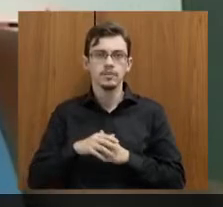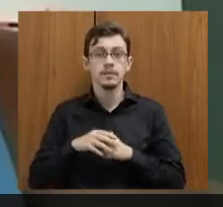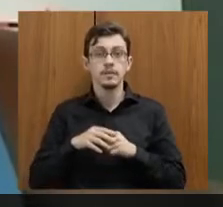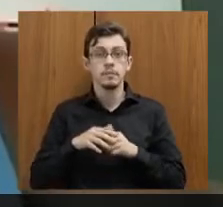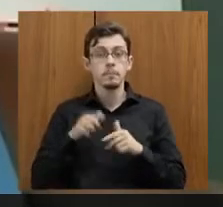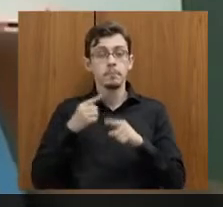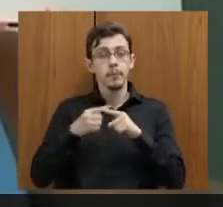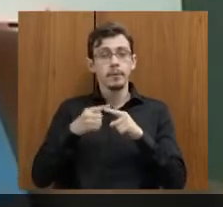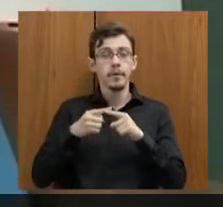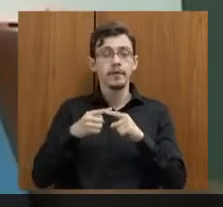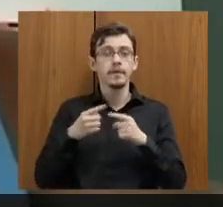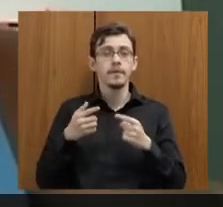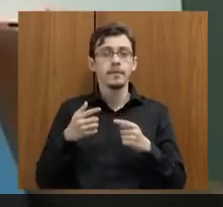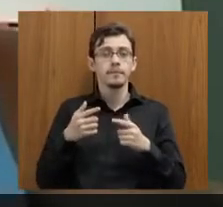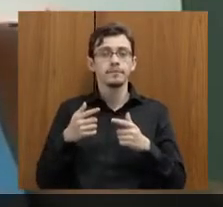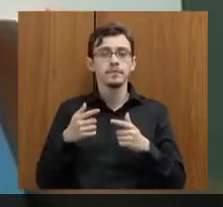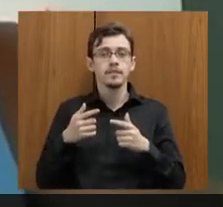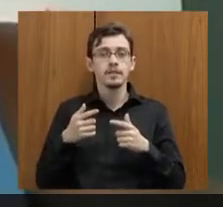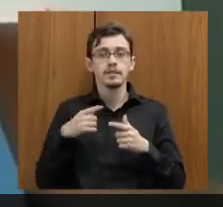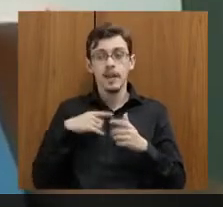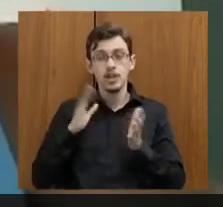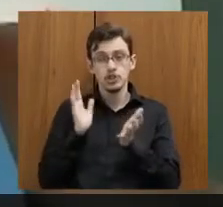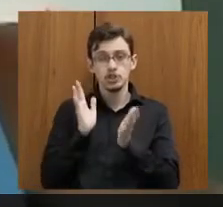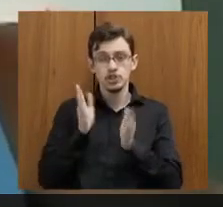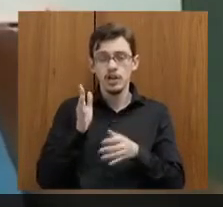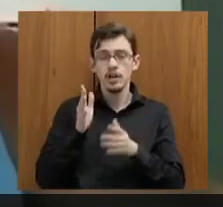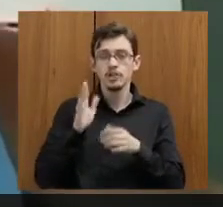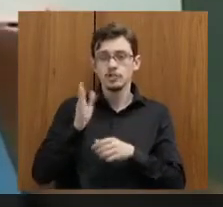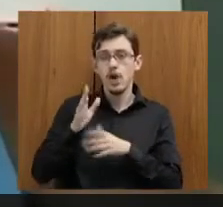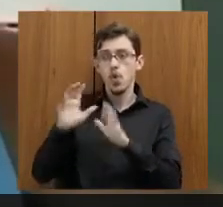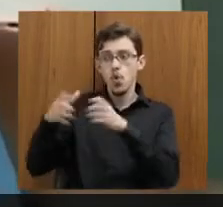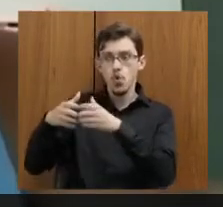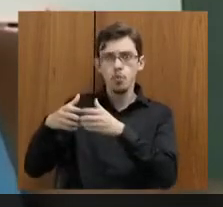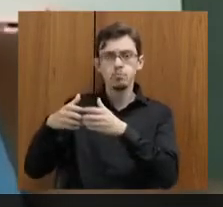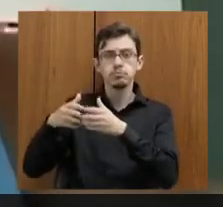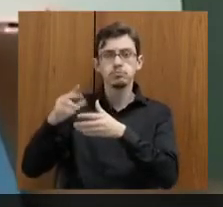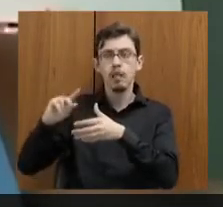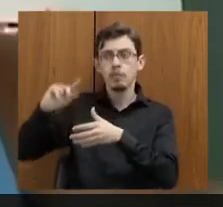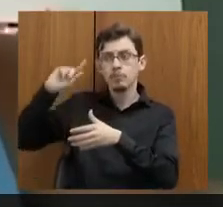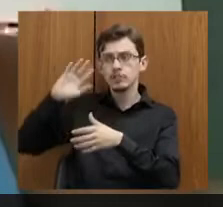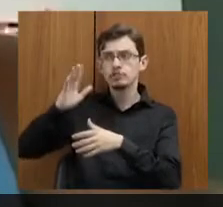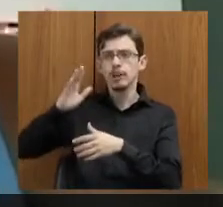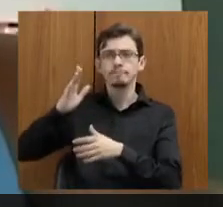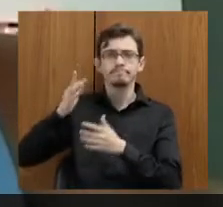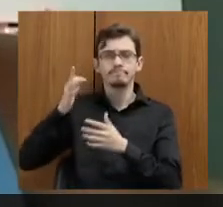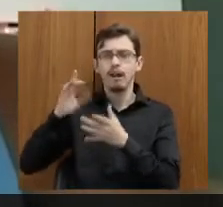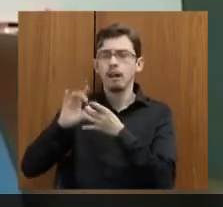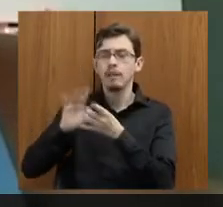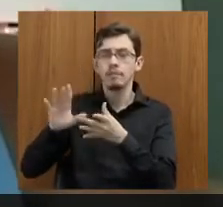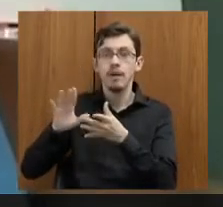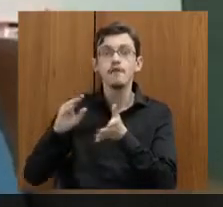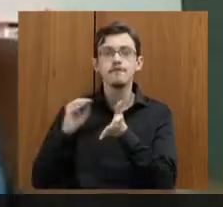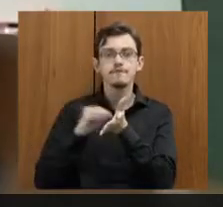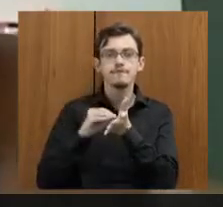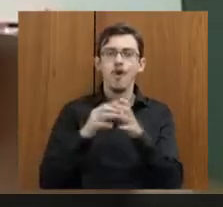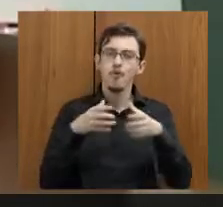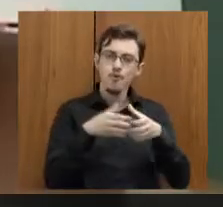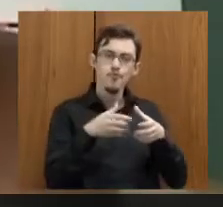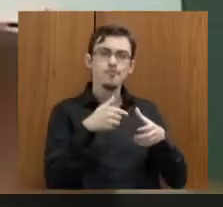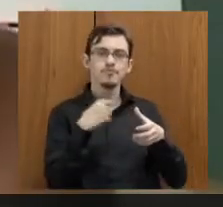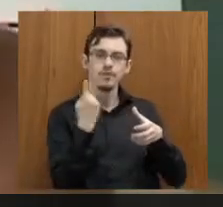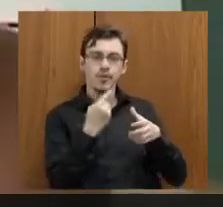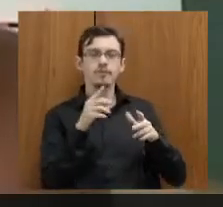minoritário e tentou Jardim prestígios e privilégios históricos como sabemos aí casa também complementa